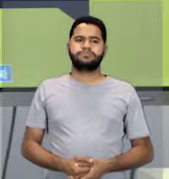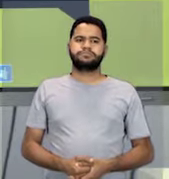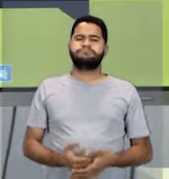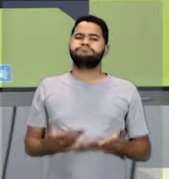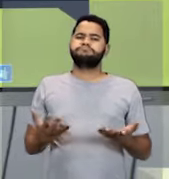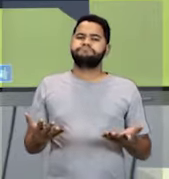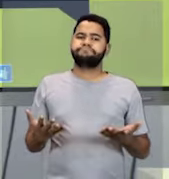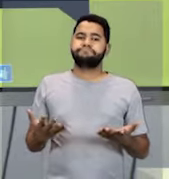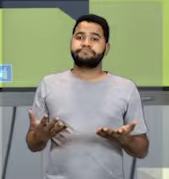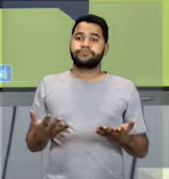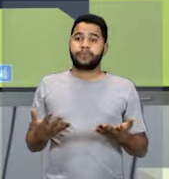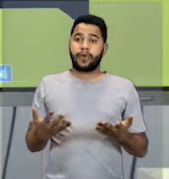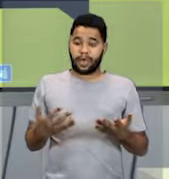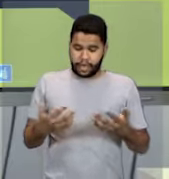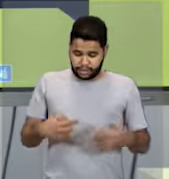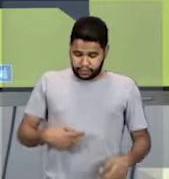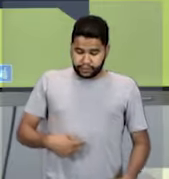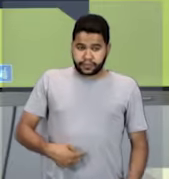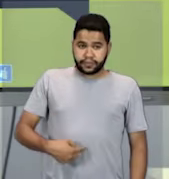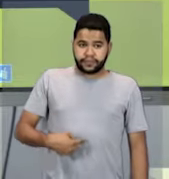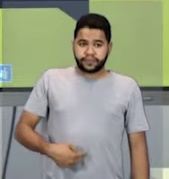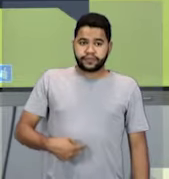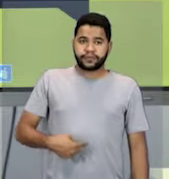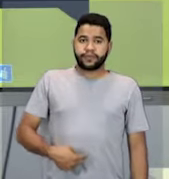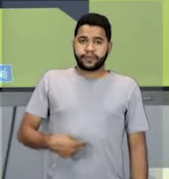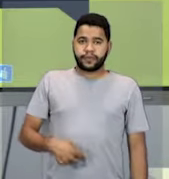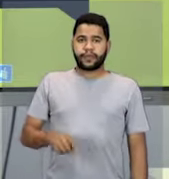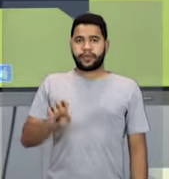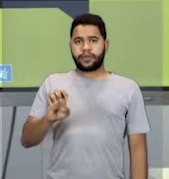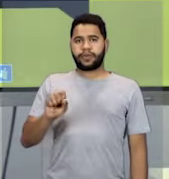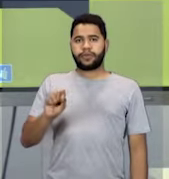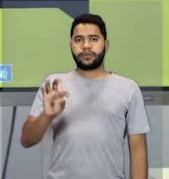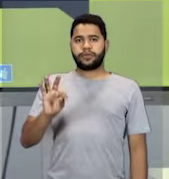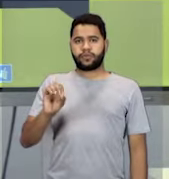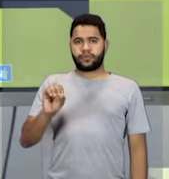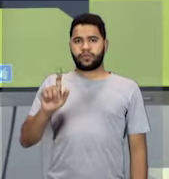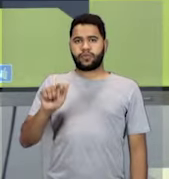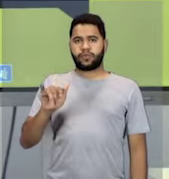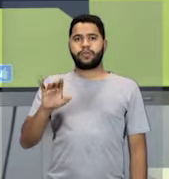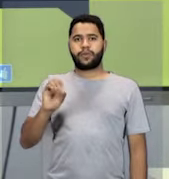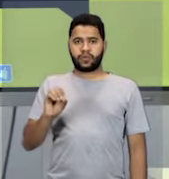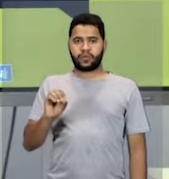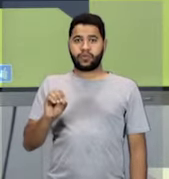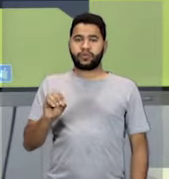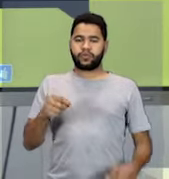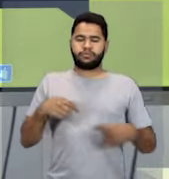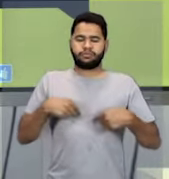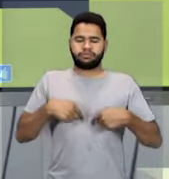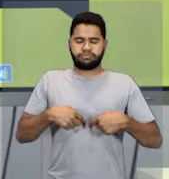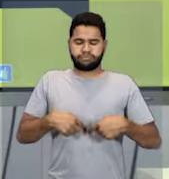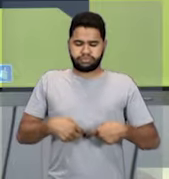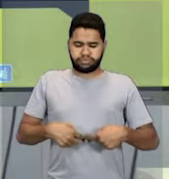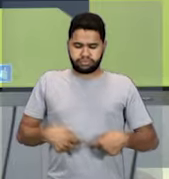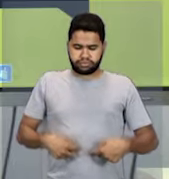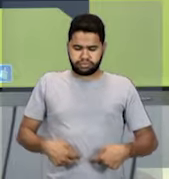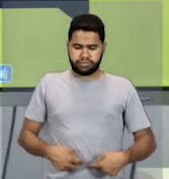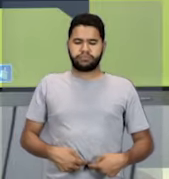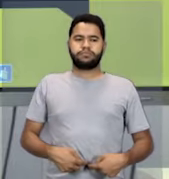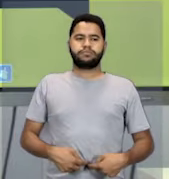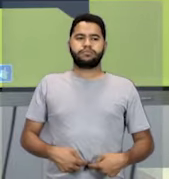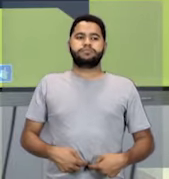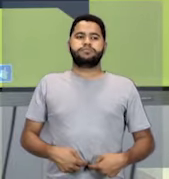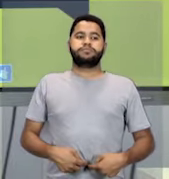Aí, o alimento chega até o estômago. O alimento chegou até o estômago, ele